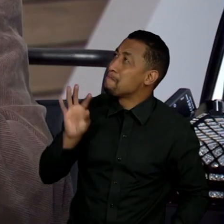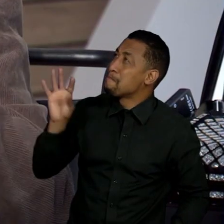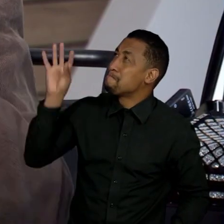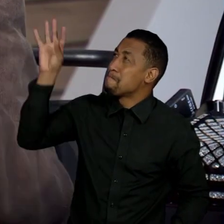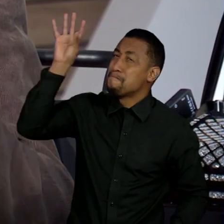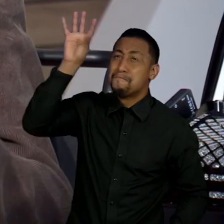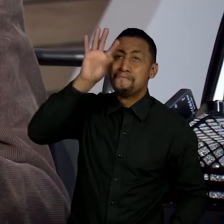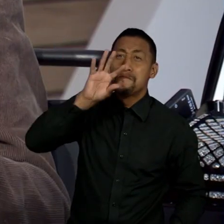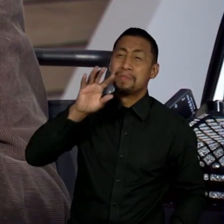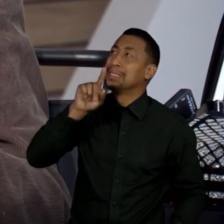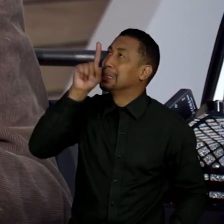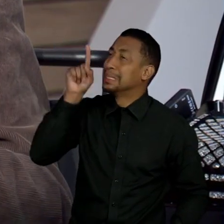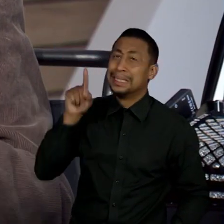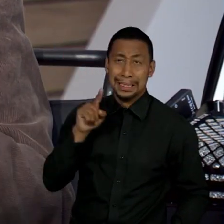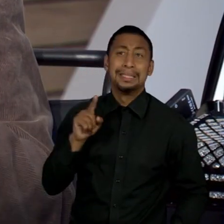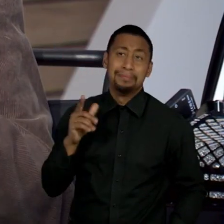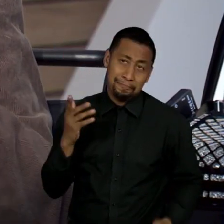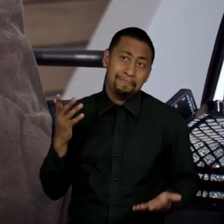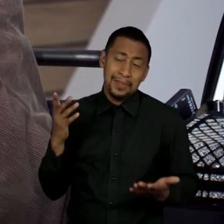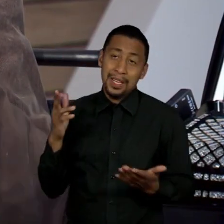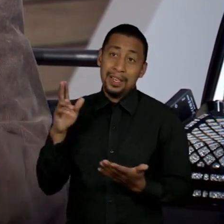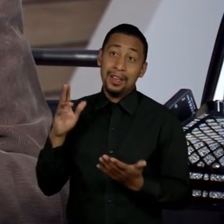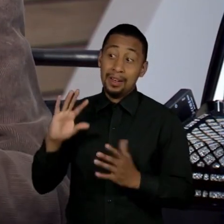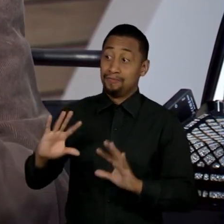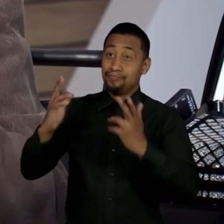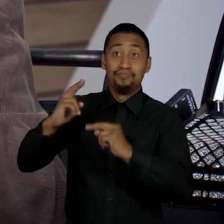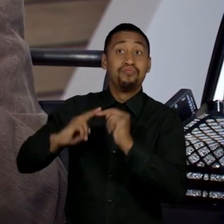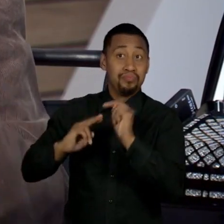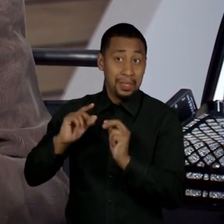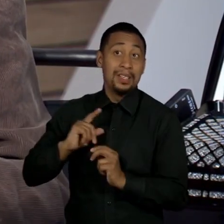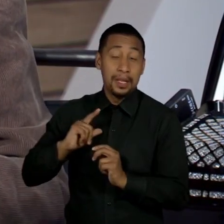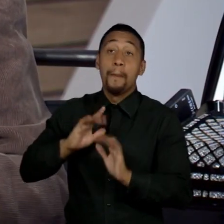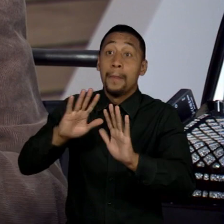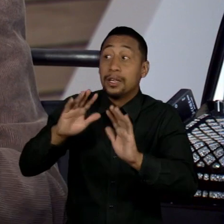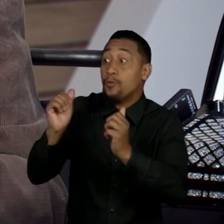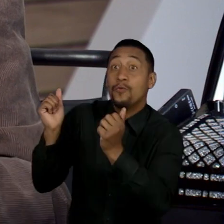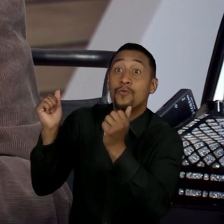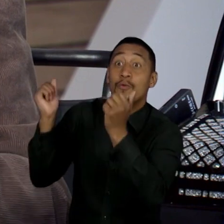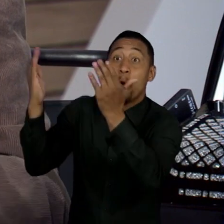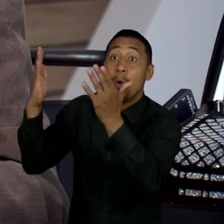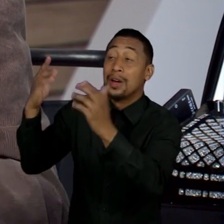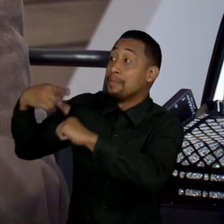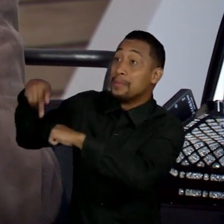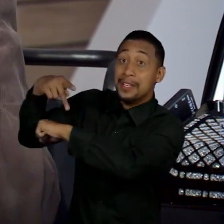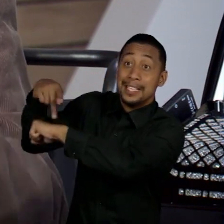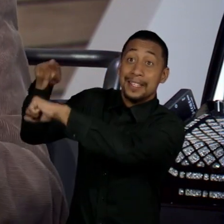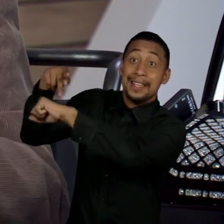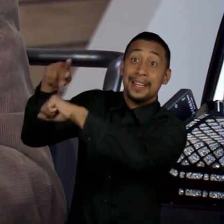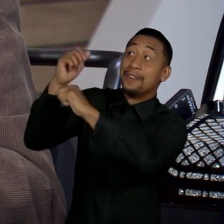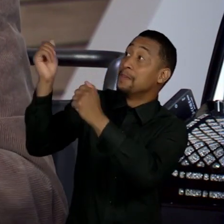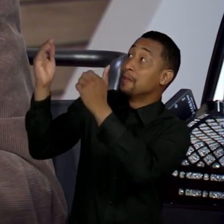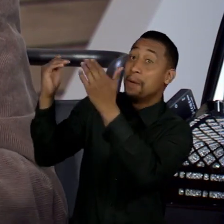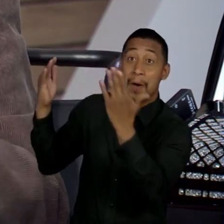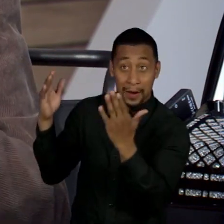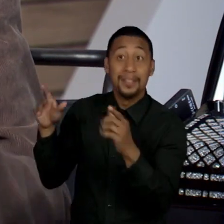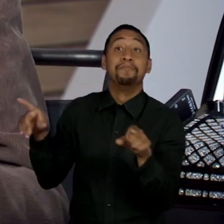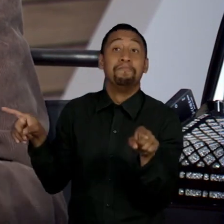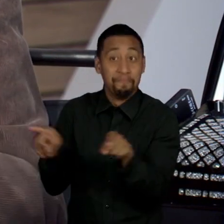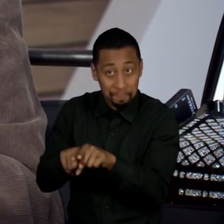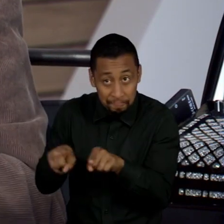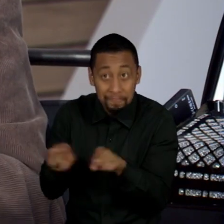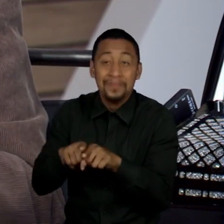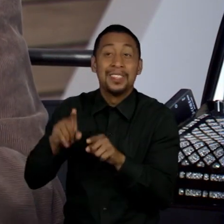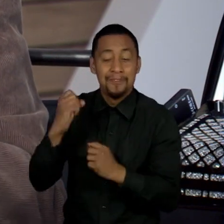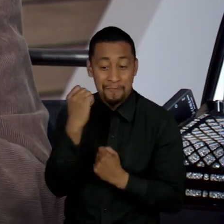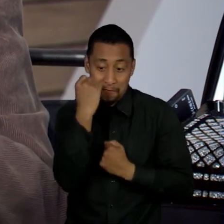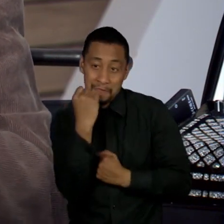inserido internacionalmente. Eu tenho conhecimento com colegas de pesquisadores que, em outros países que também pesquisam